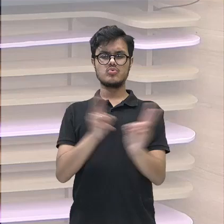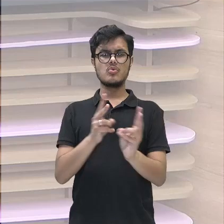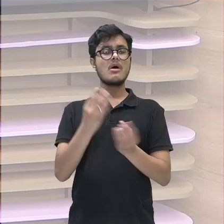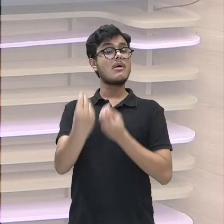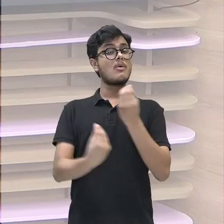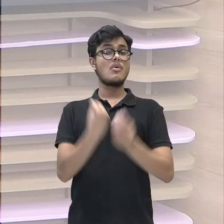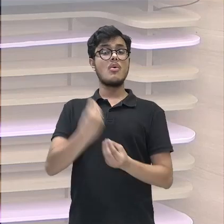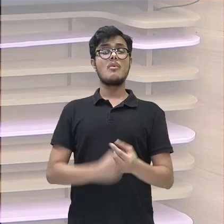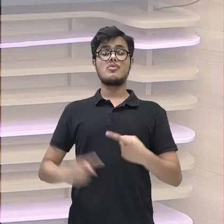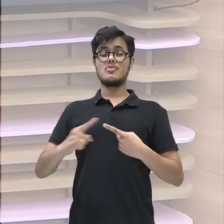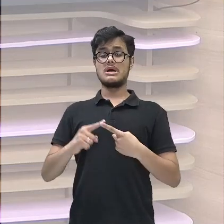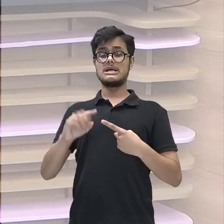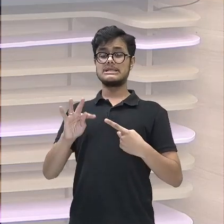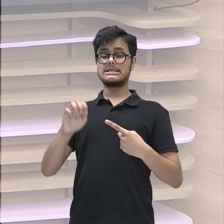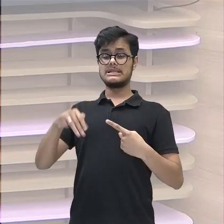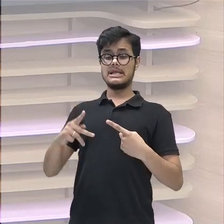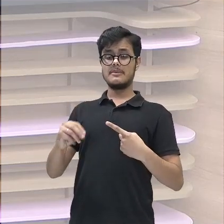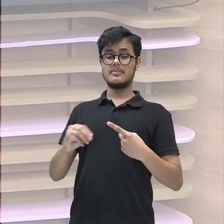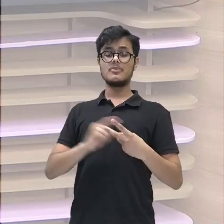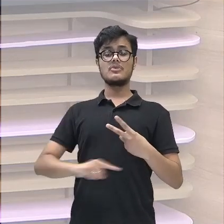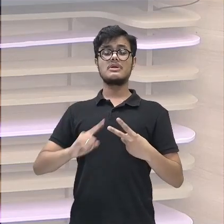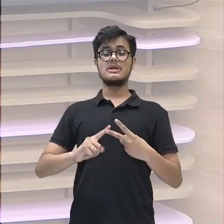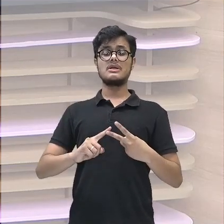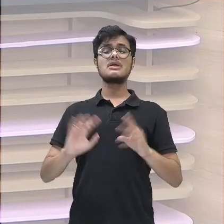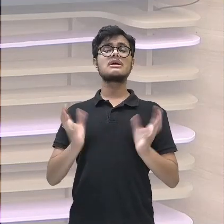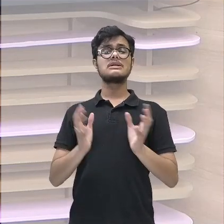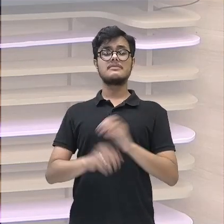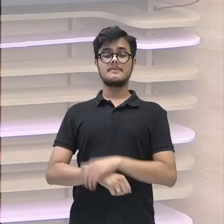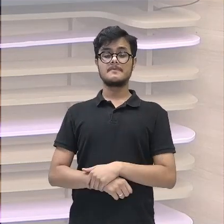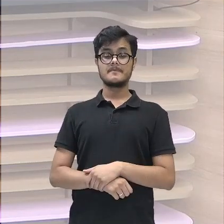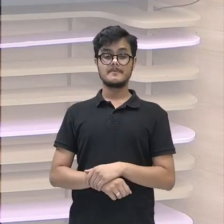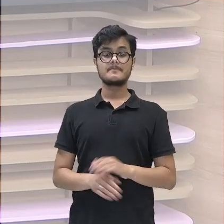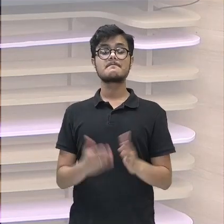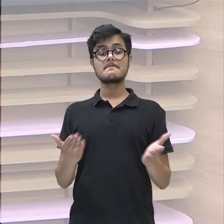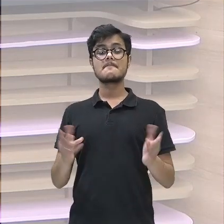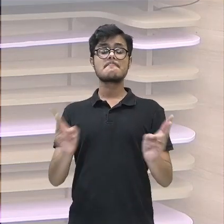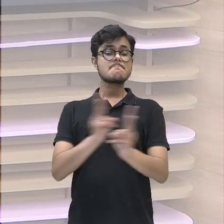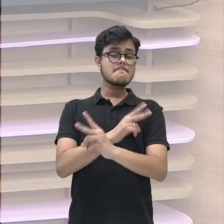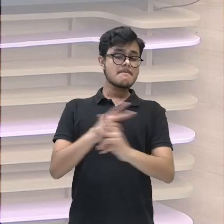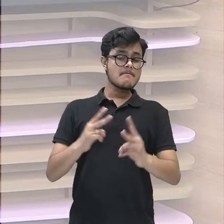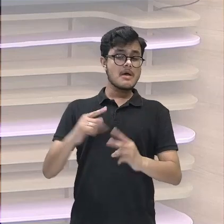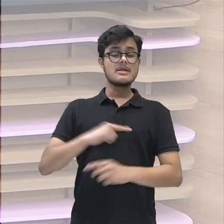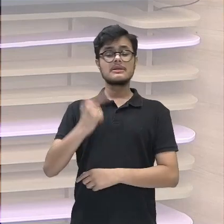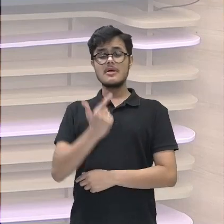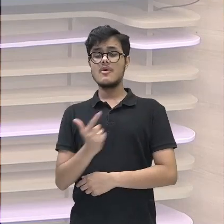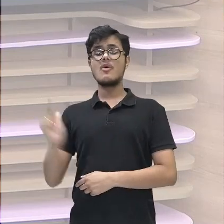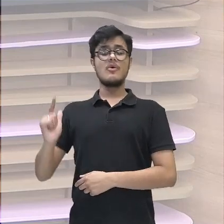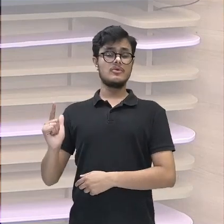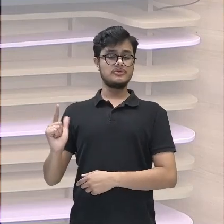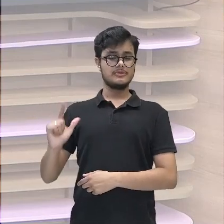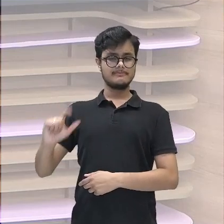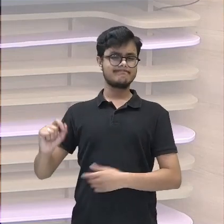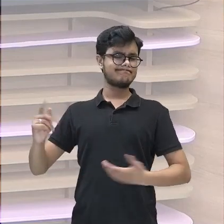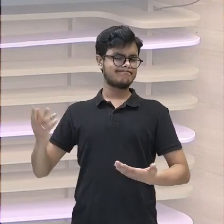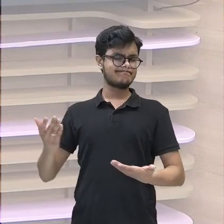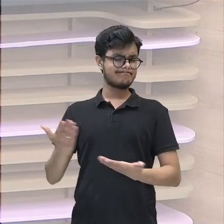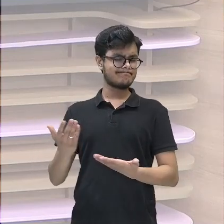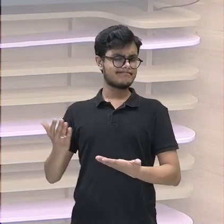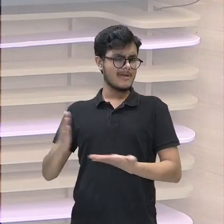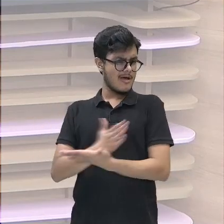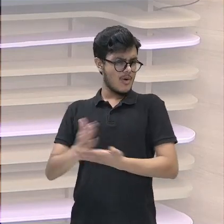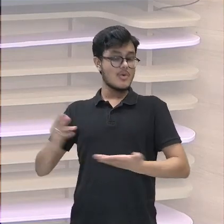atmosféricas do clima no Brasil. Além das massas de ar, nós temos também 2 fenômenos que ocorrem